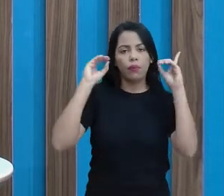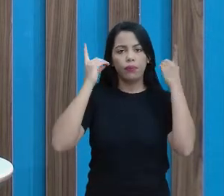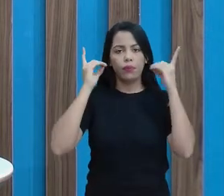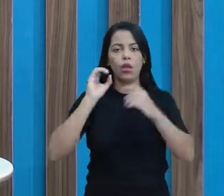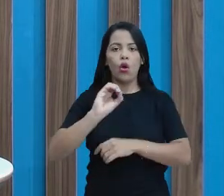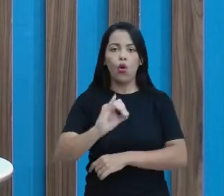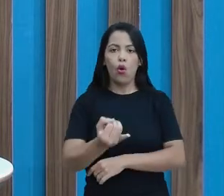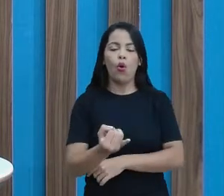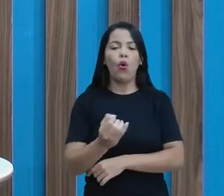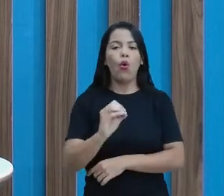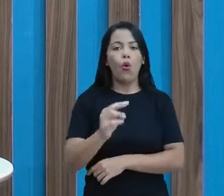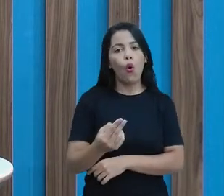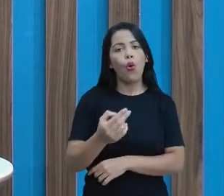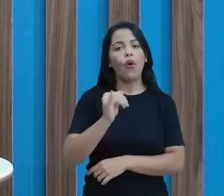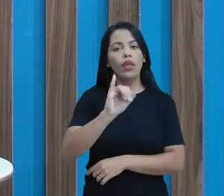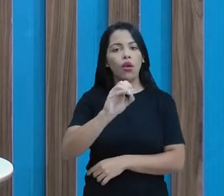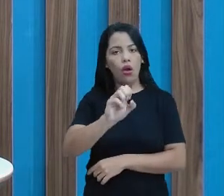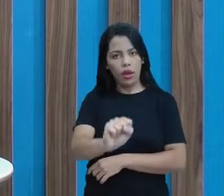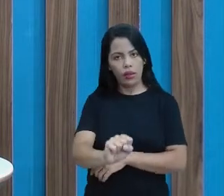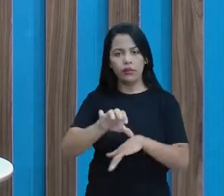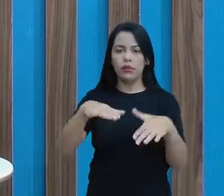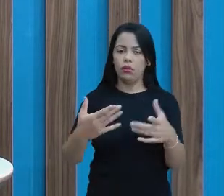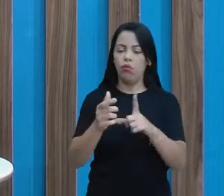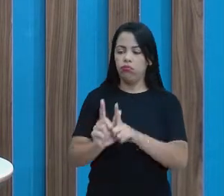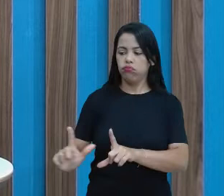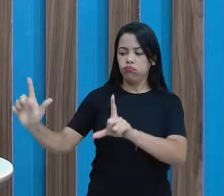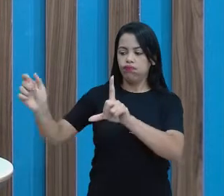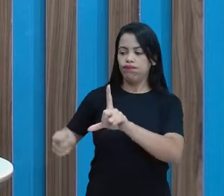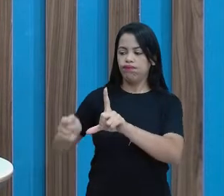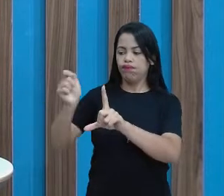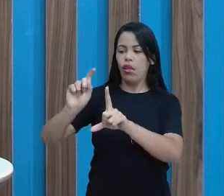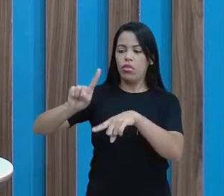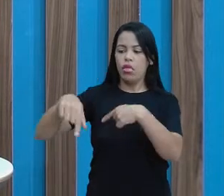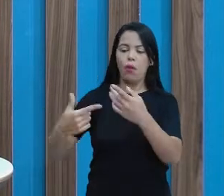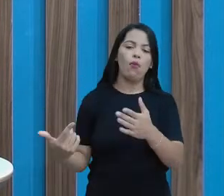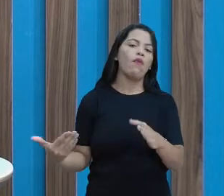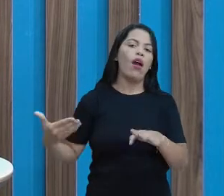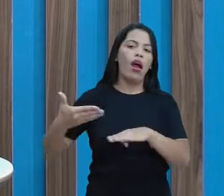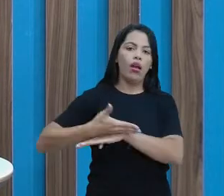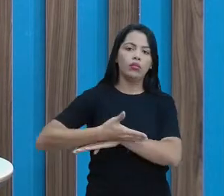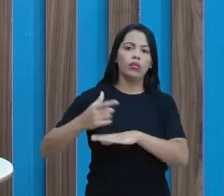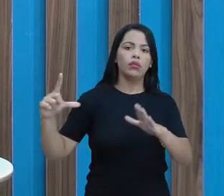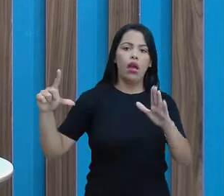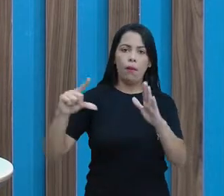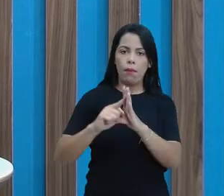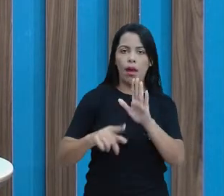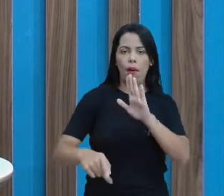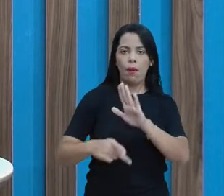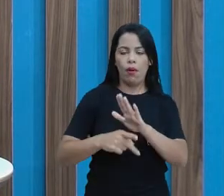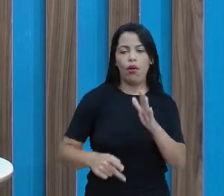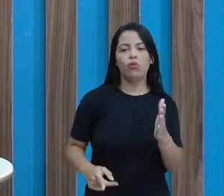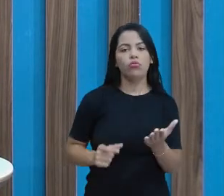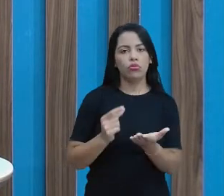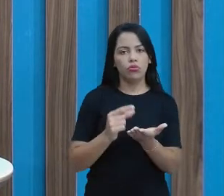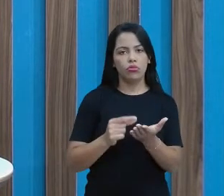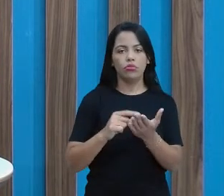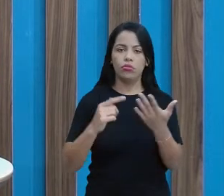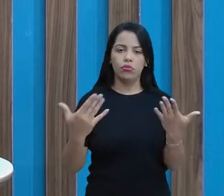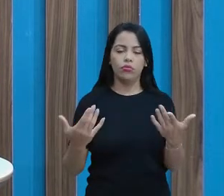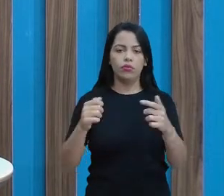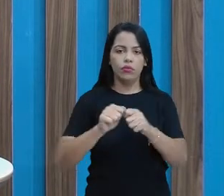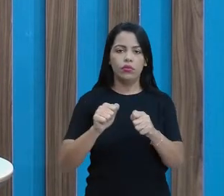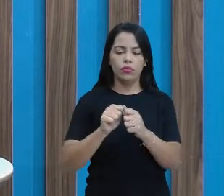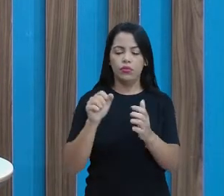ou iOS. Depois disso você vai ser direcionado para a sua lojinha aí de aplicativo, tá? E aí você vai fazer o download